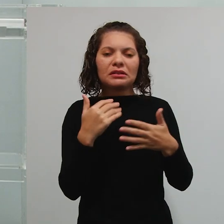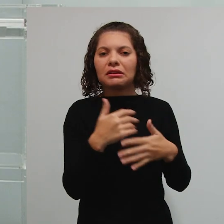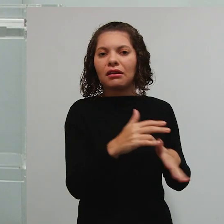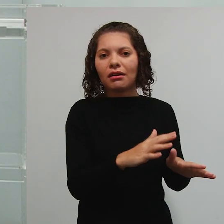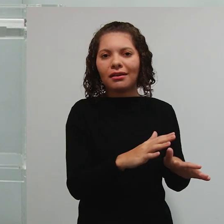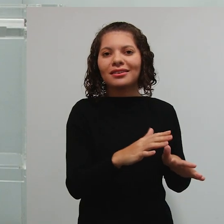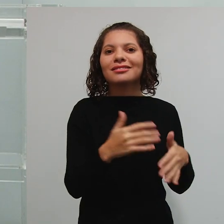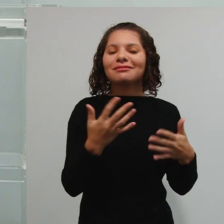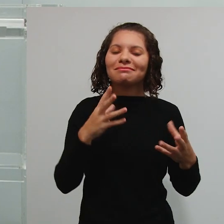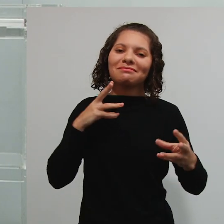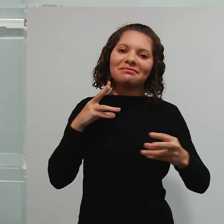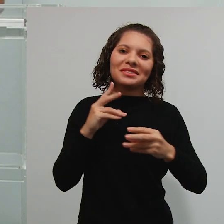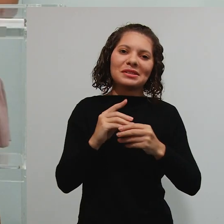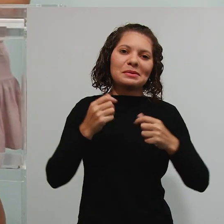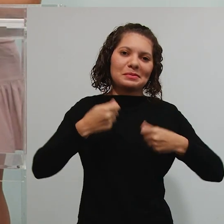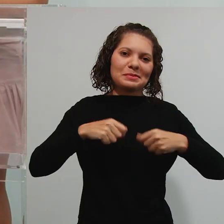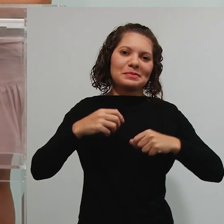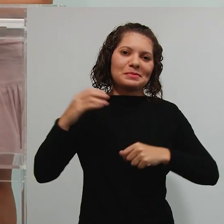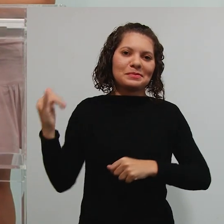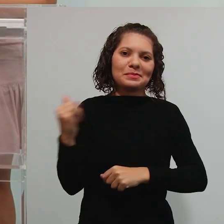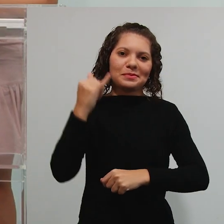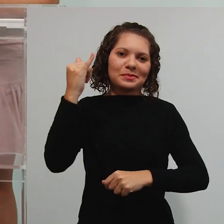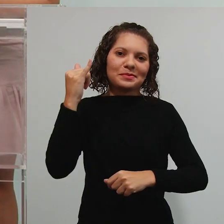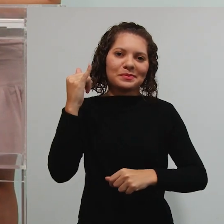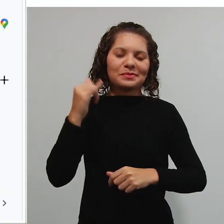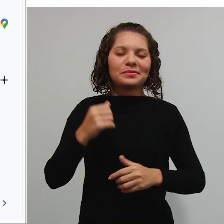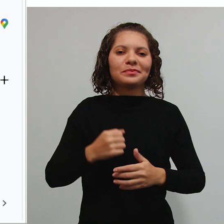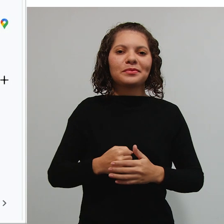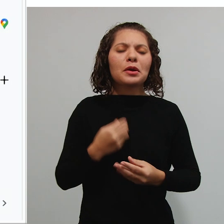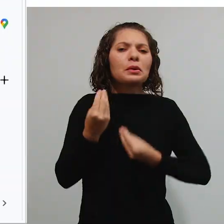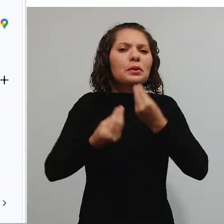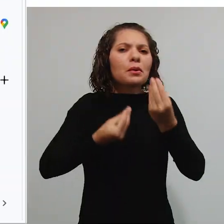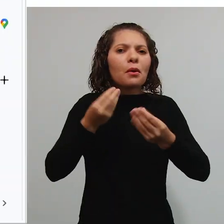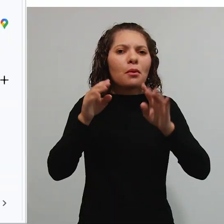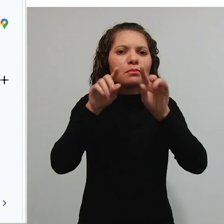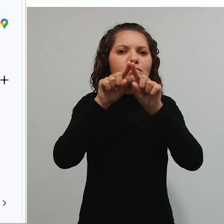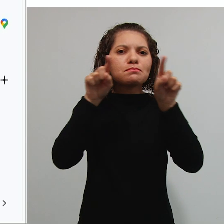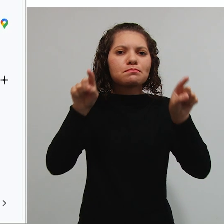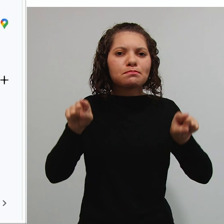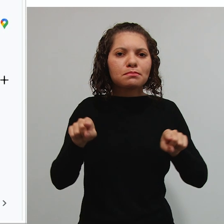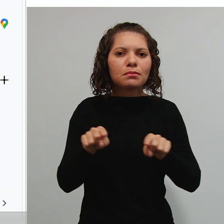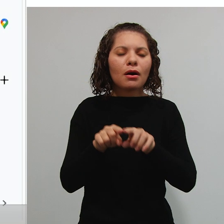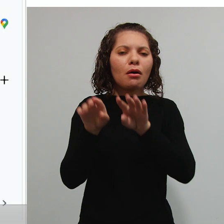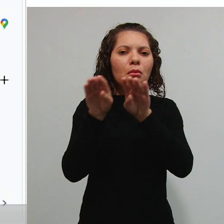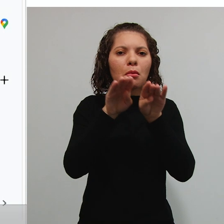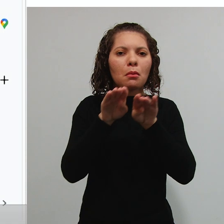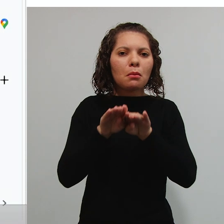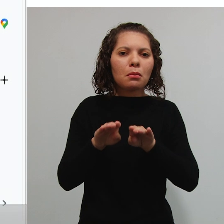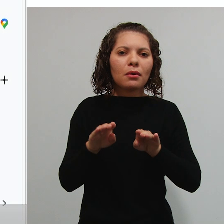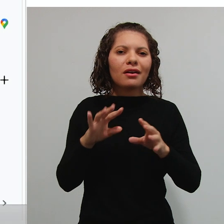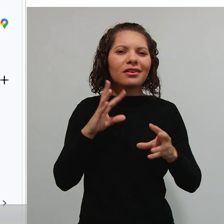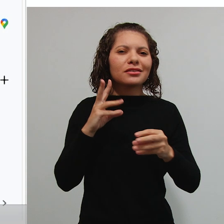íntegra. Então, o resumo é isso. Como que a gente formata o resumo? Bom, para formatar o resumo,